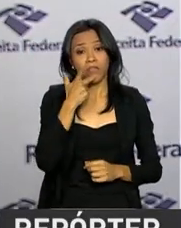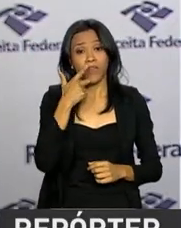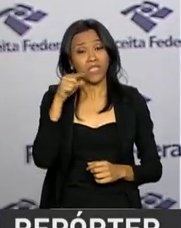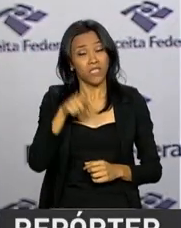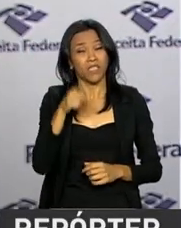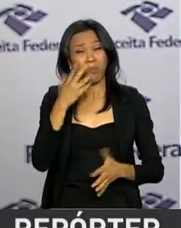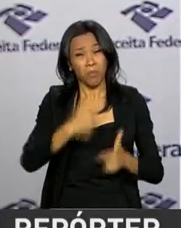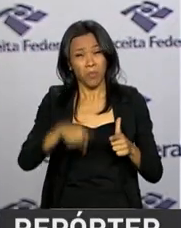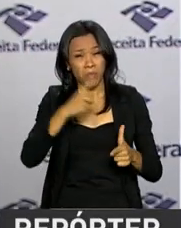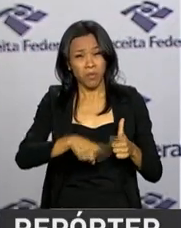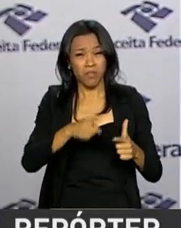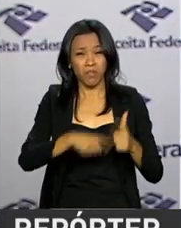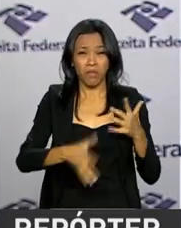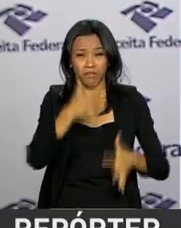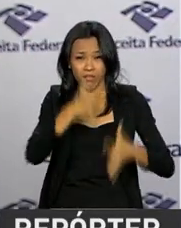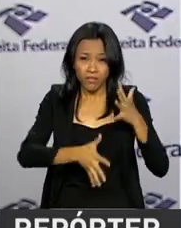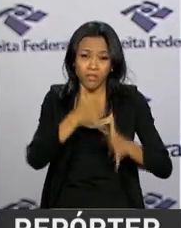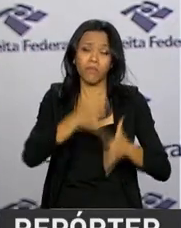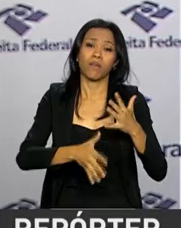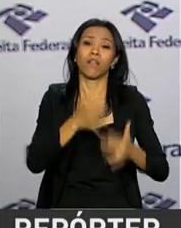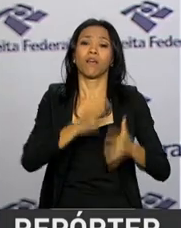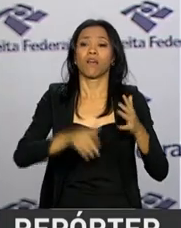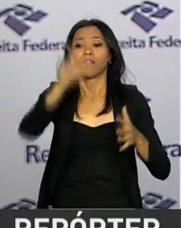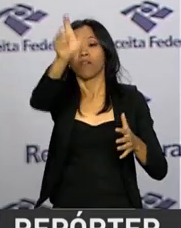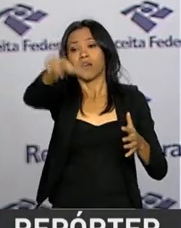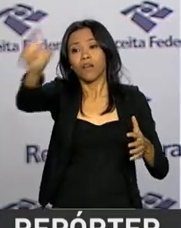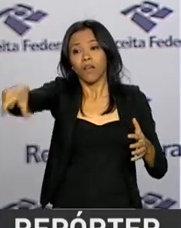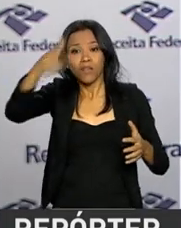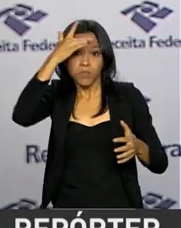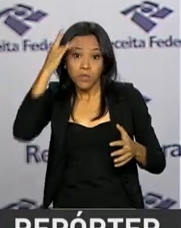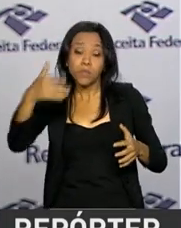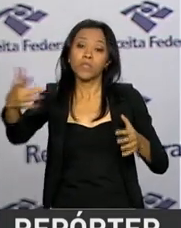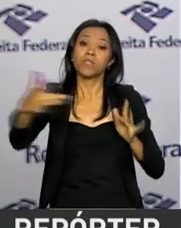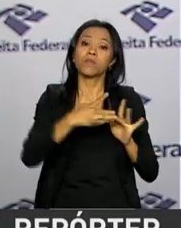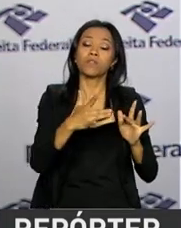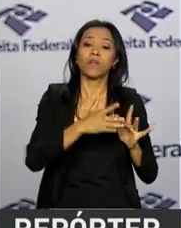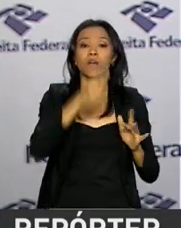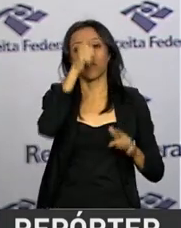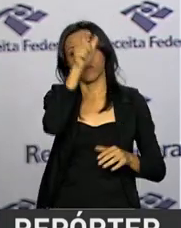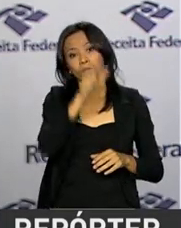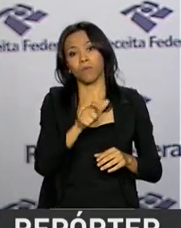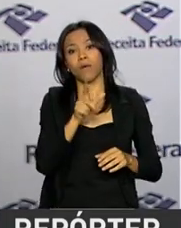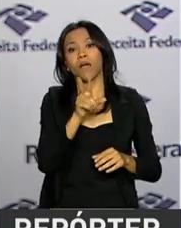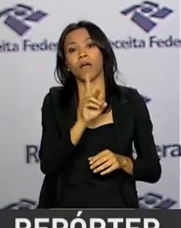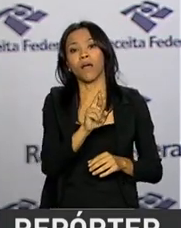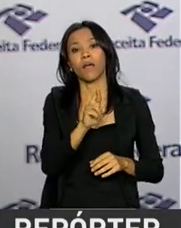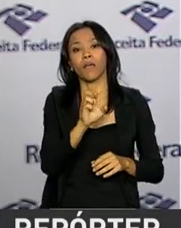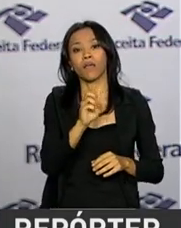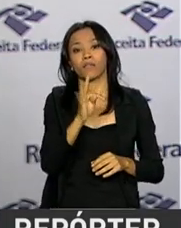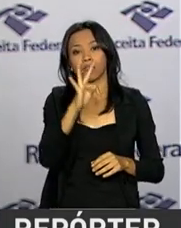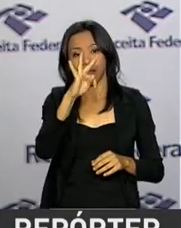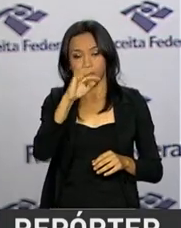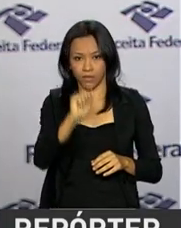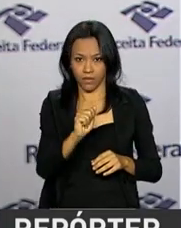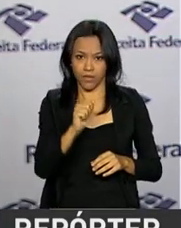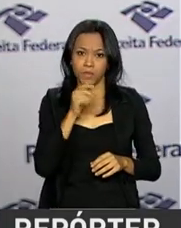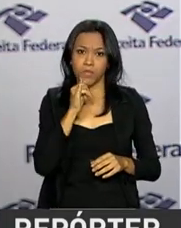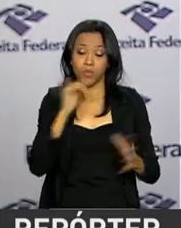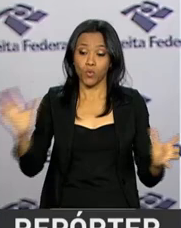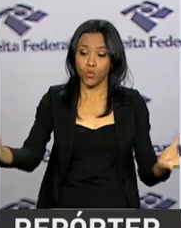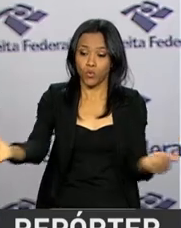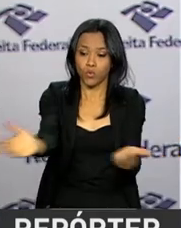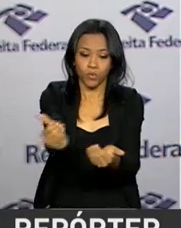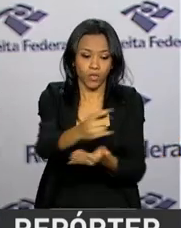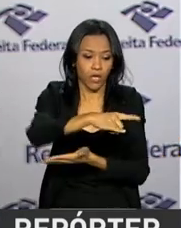relação nessa interação entre o contribuinte ea receita federal sempre que ele necessitava juntar algum documento